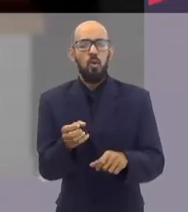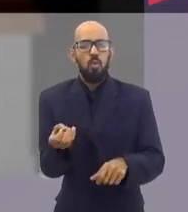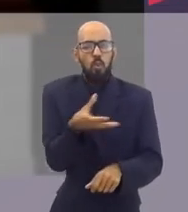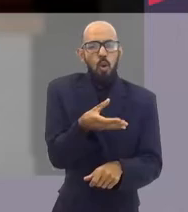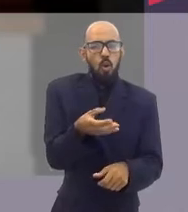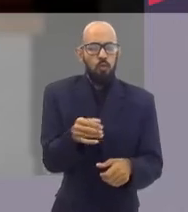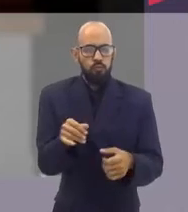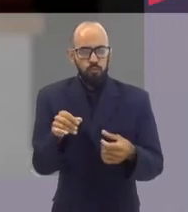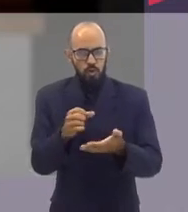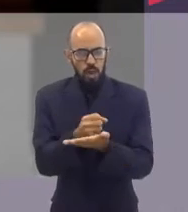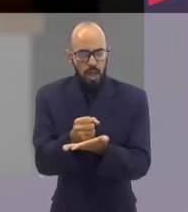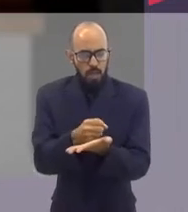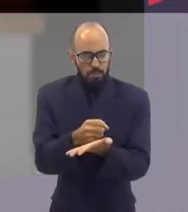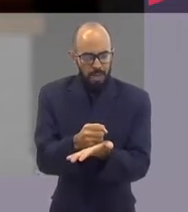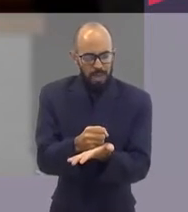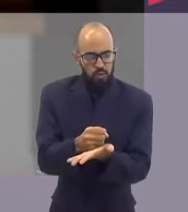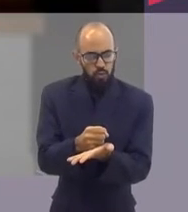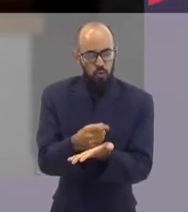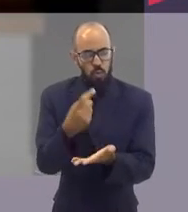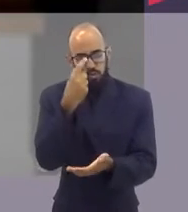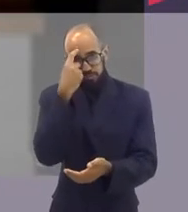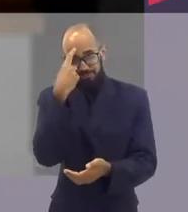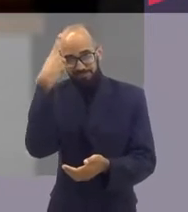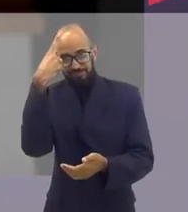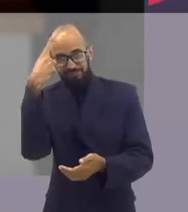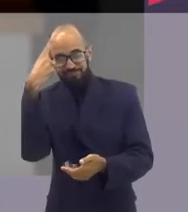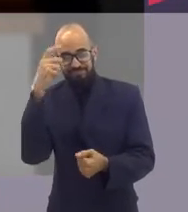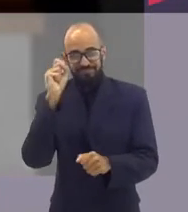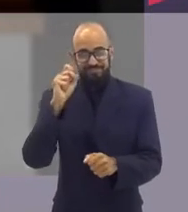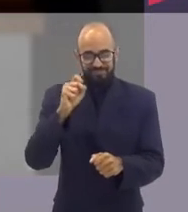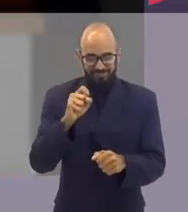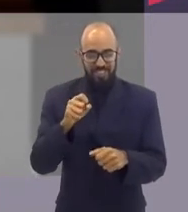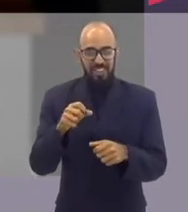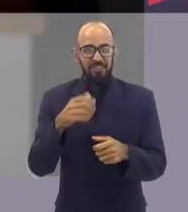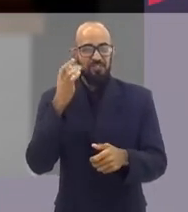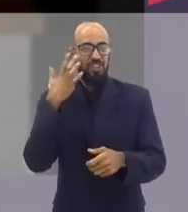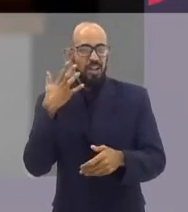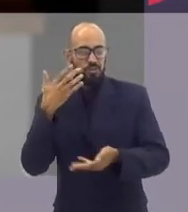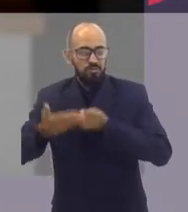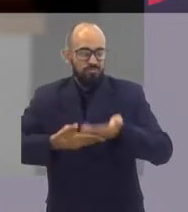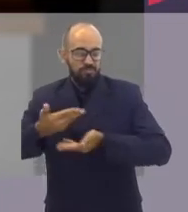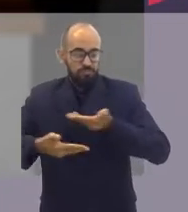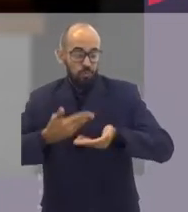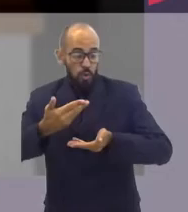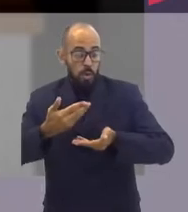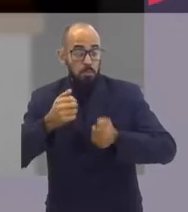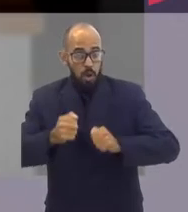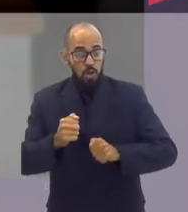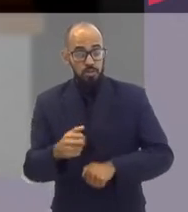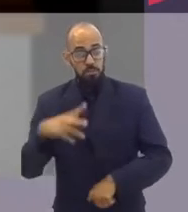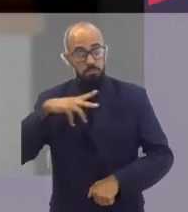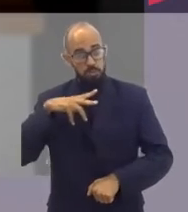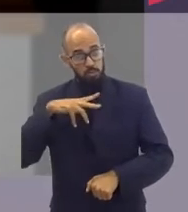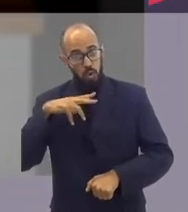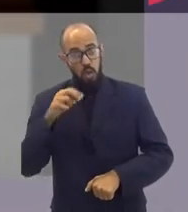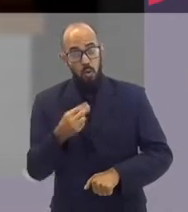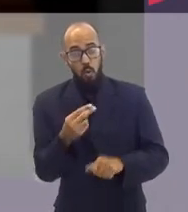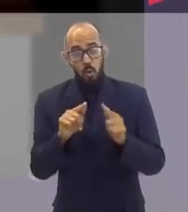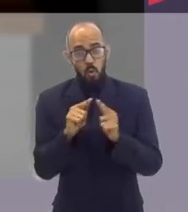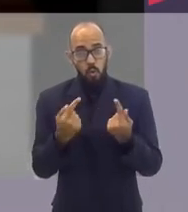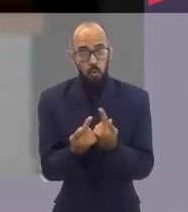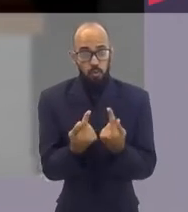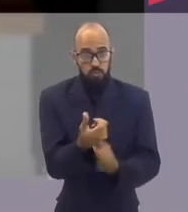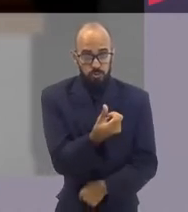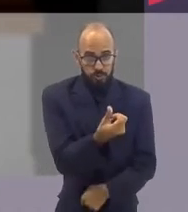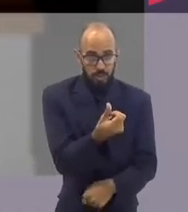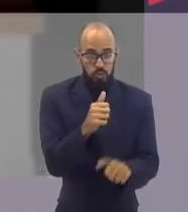novo fármaco no mercado, de uma forma lúdica e interativa. O Screener pode ser jogado por uma pessoa ou em grupo de 6, com